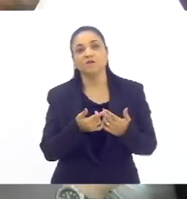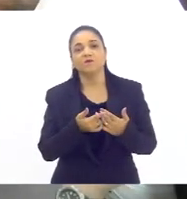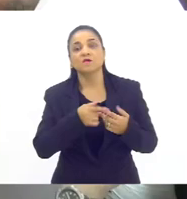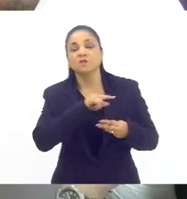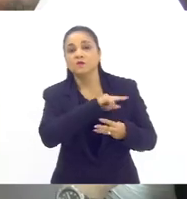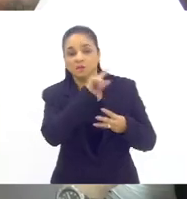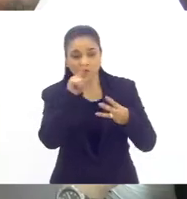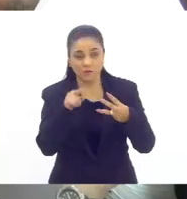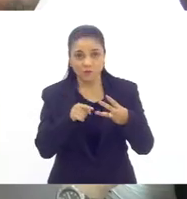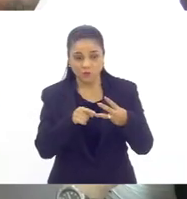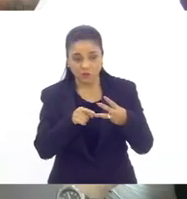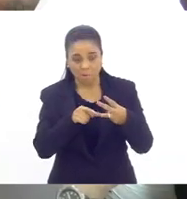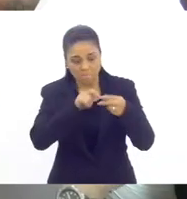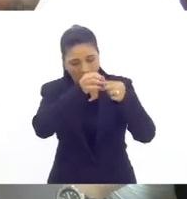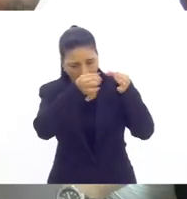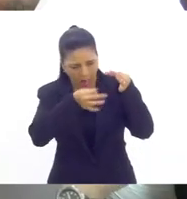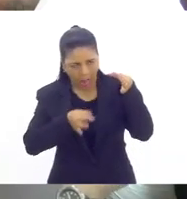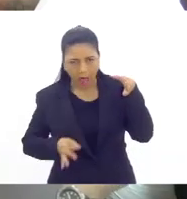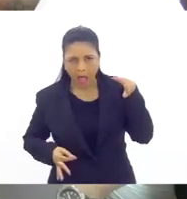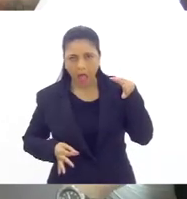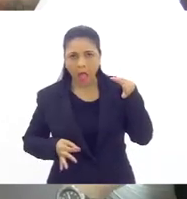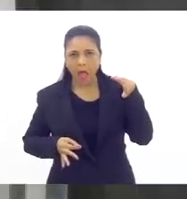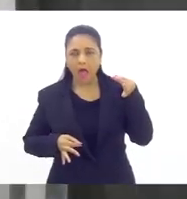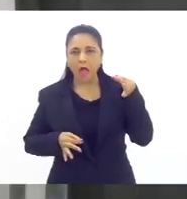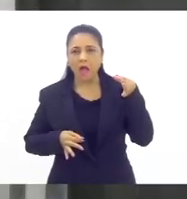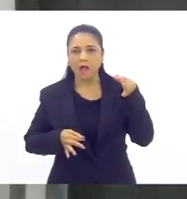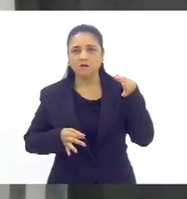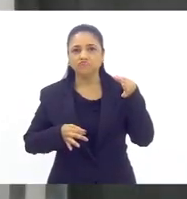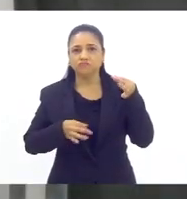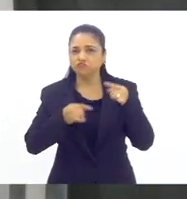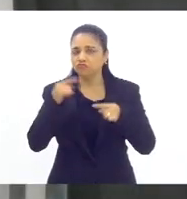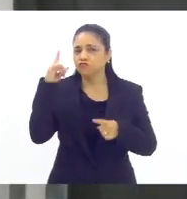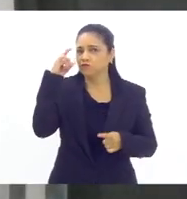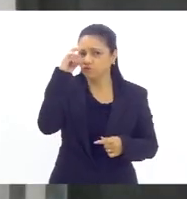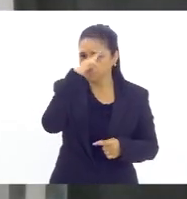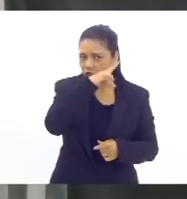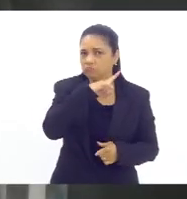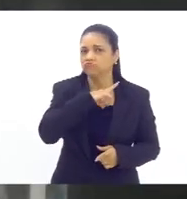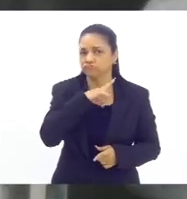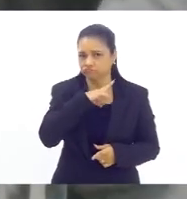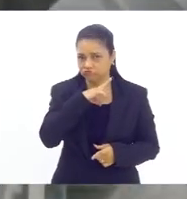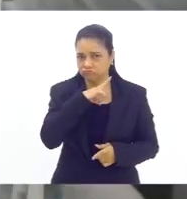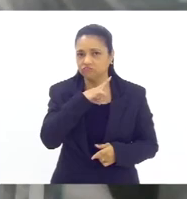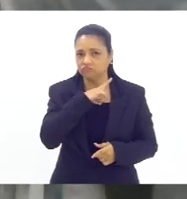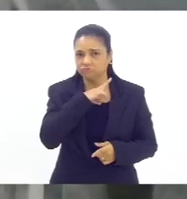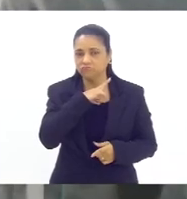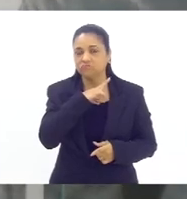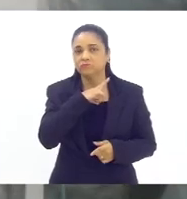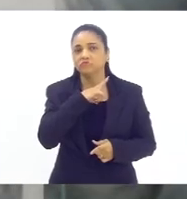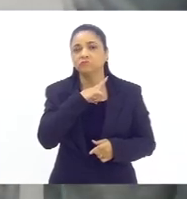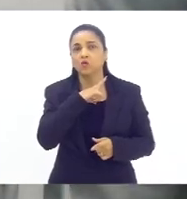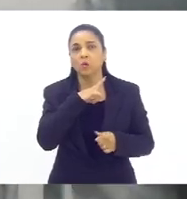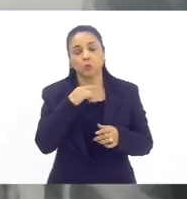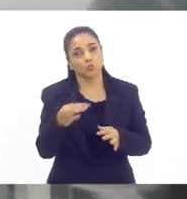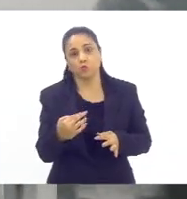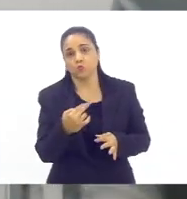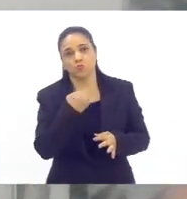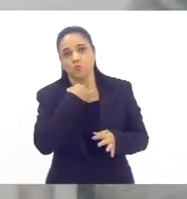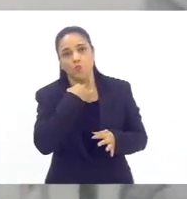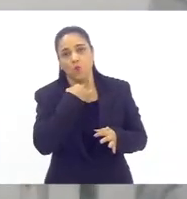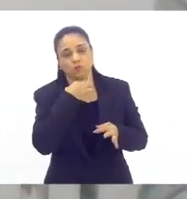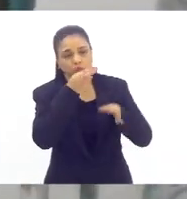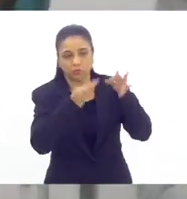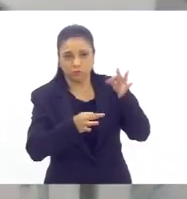Poxa isso aqui é enorme hein Inclusive eu tive uma dificuldade Luciana porque eu não posso legislar sobre o SUS Nacional